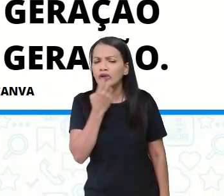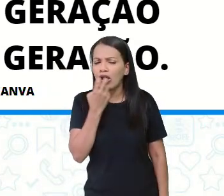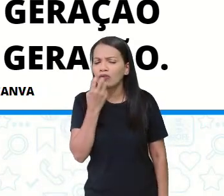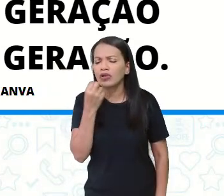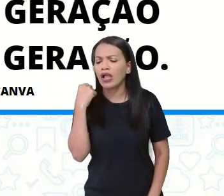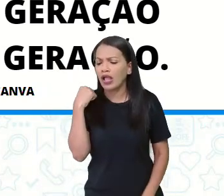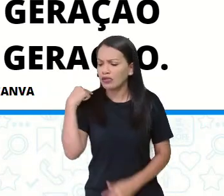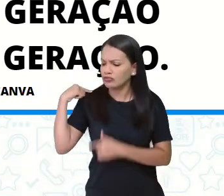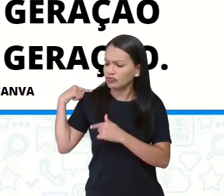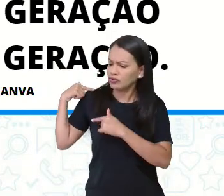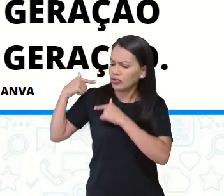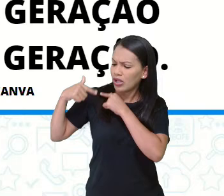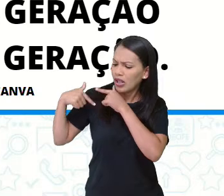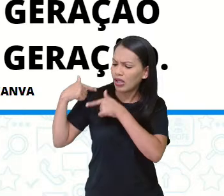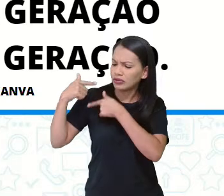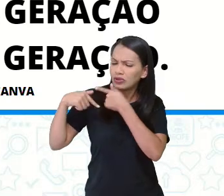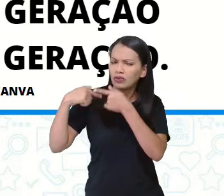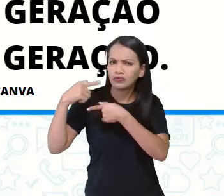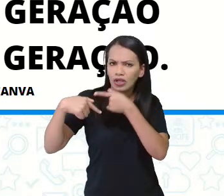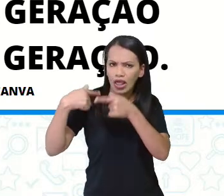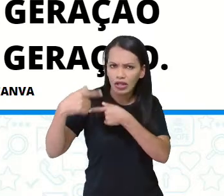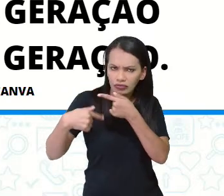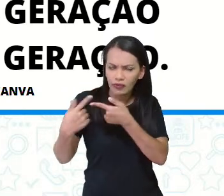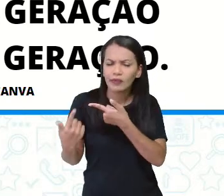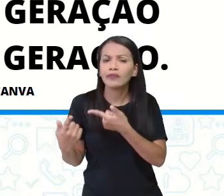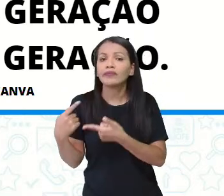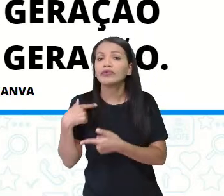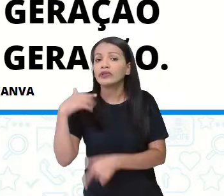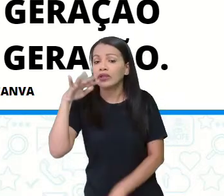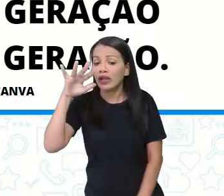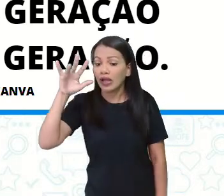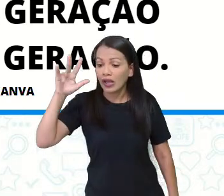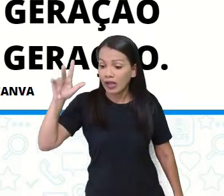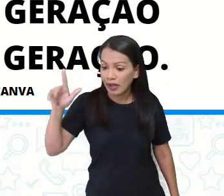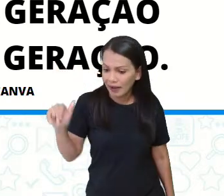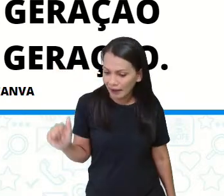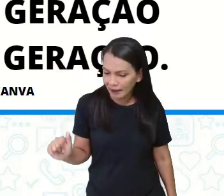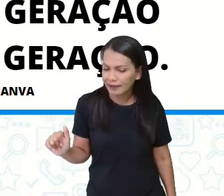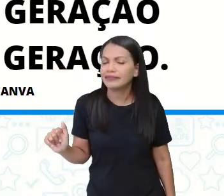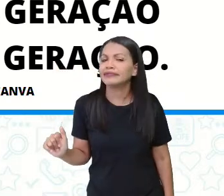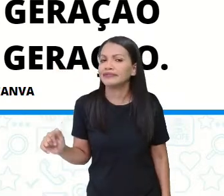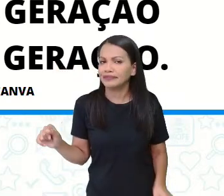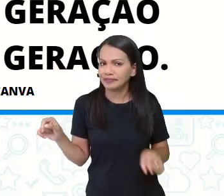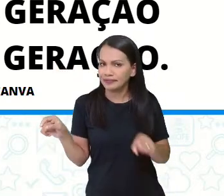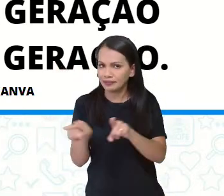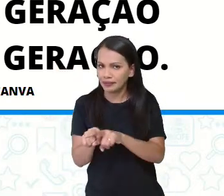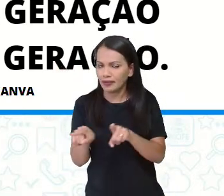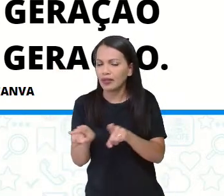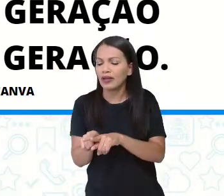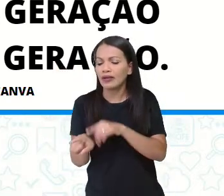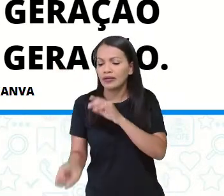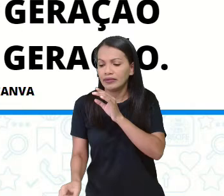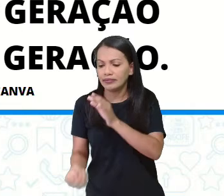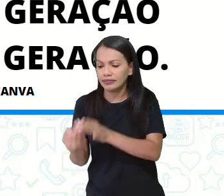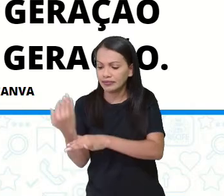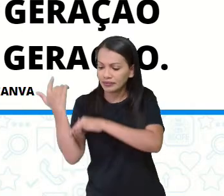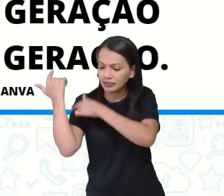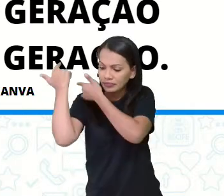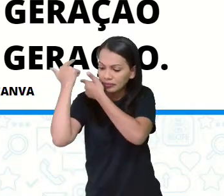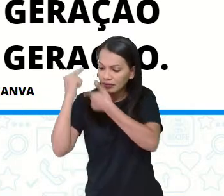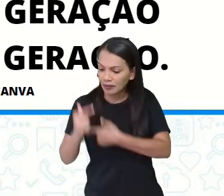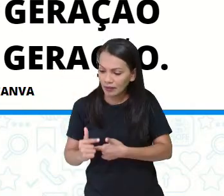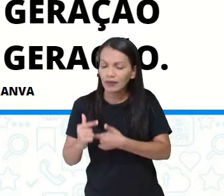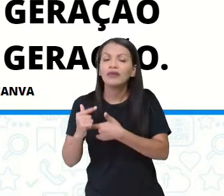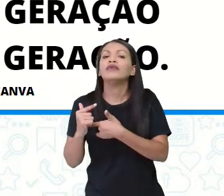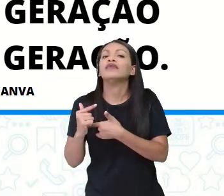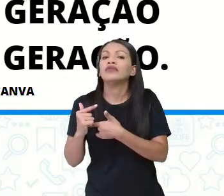de geração em geração. E na África não foi diferente, tá? Ela surgiu da tradição